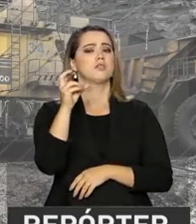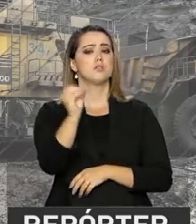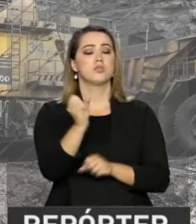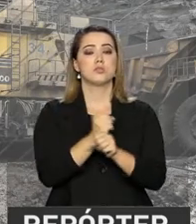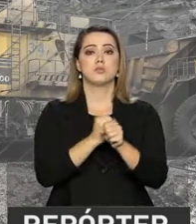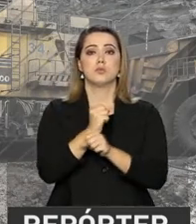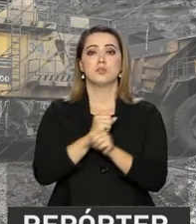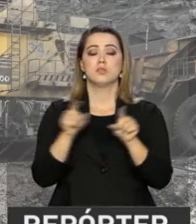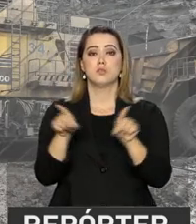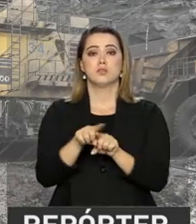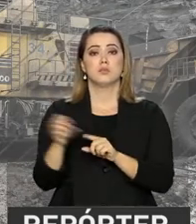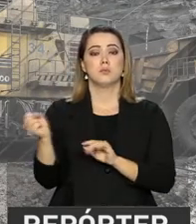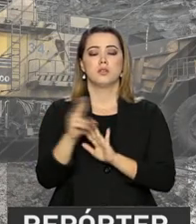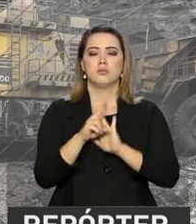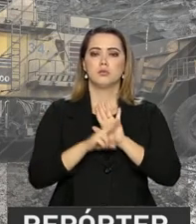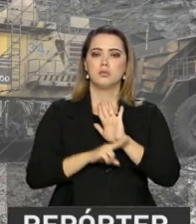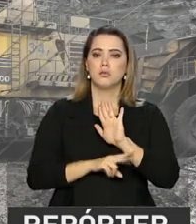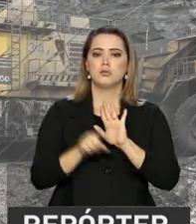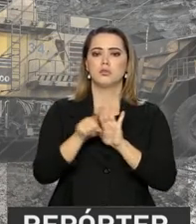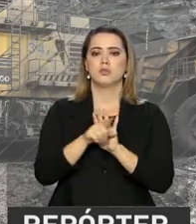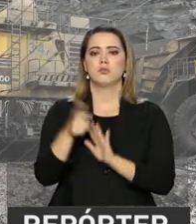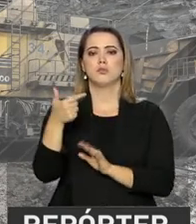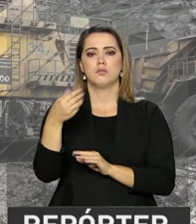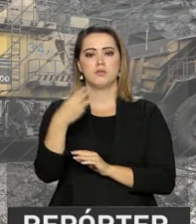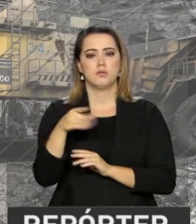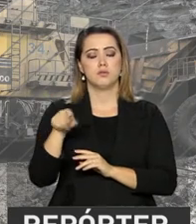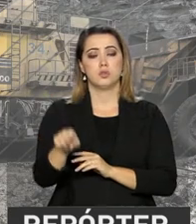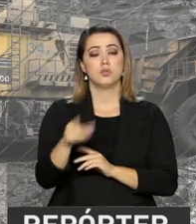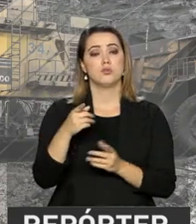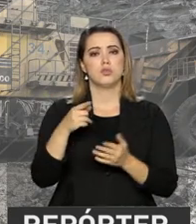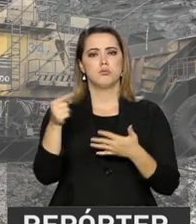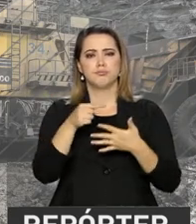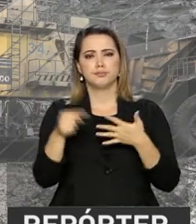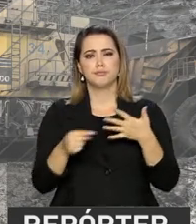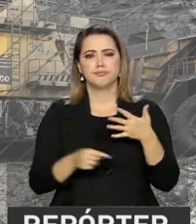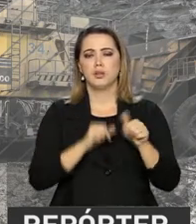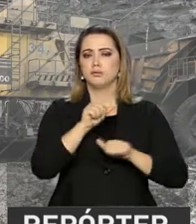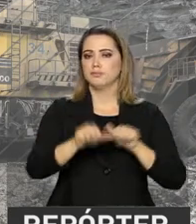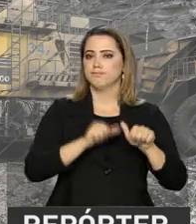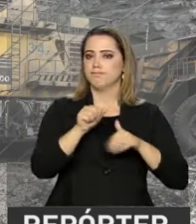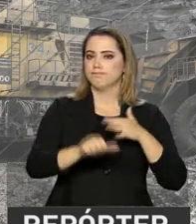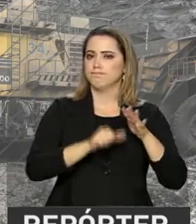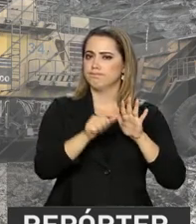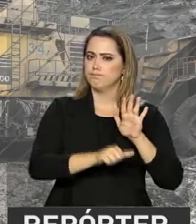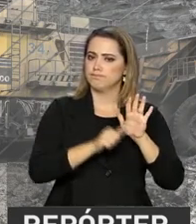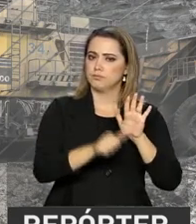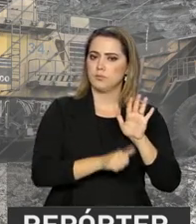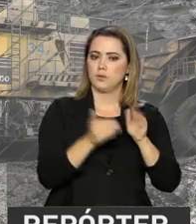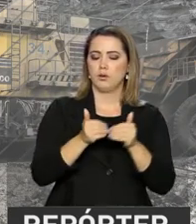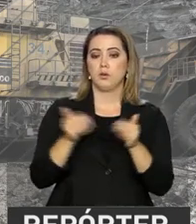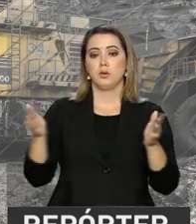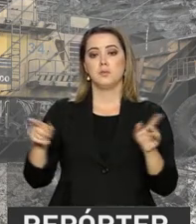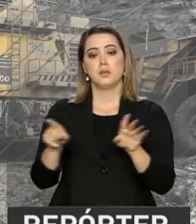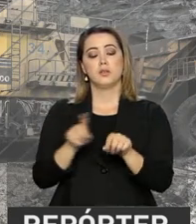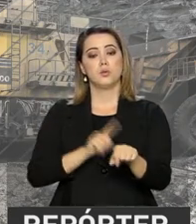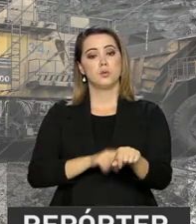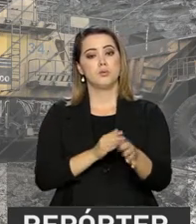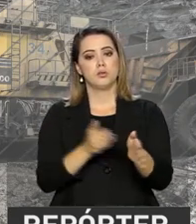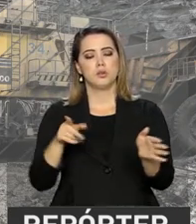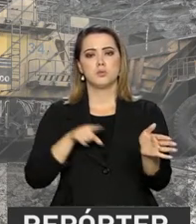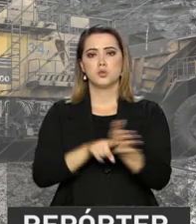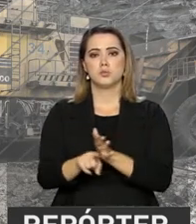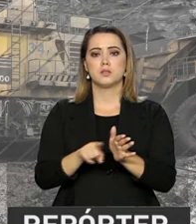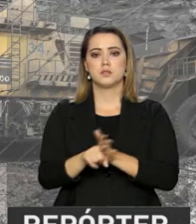também vai ser modelo adu 23 pontos vão ser modificados entre eles o que amplia o prazo para realização de